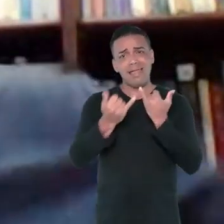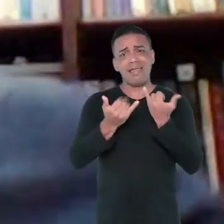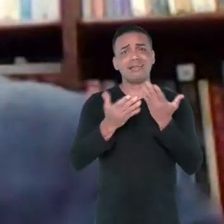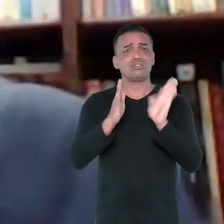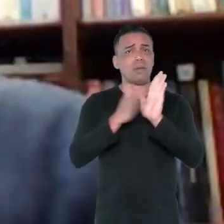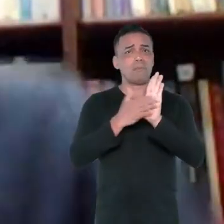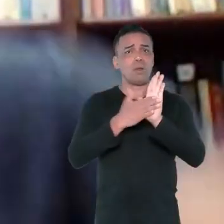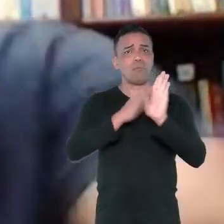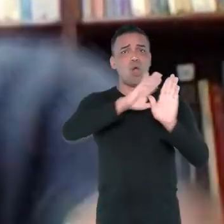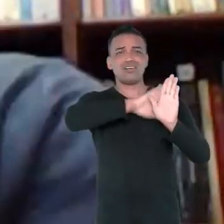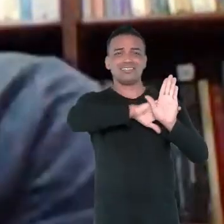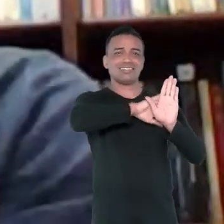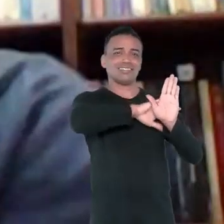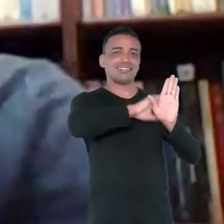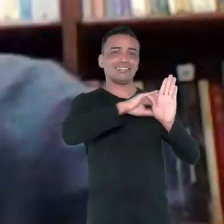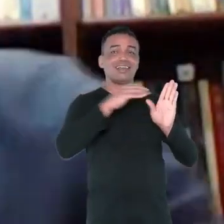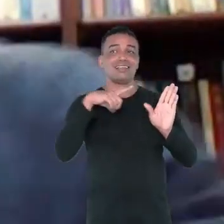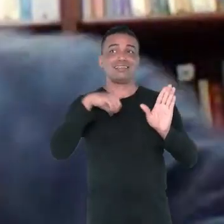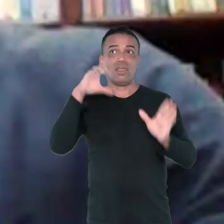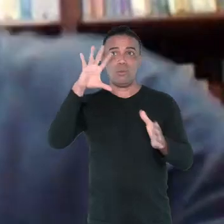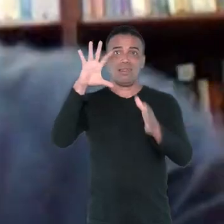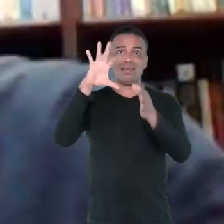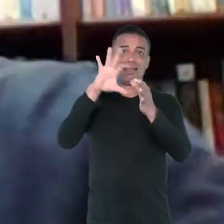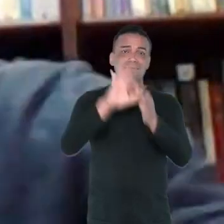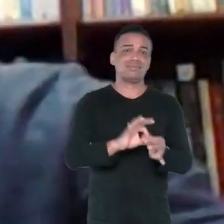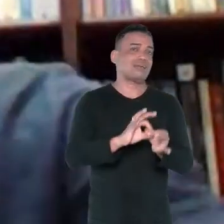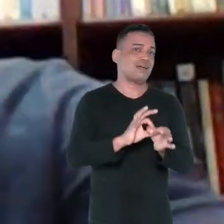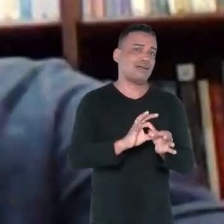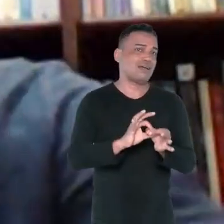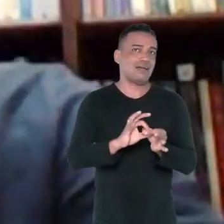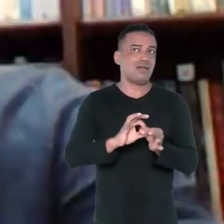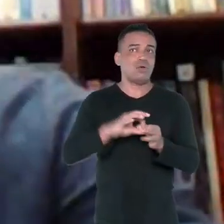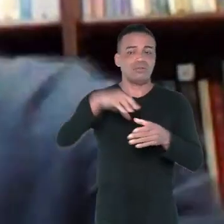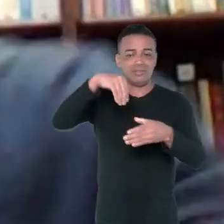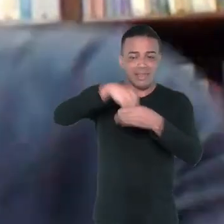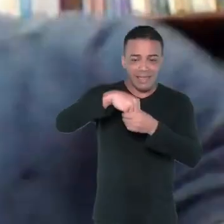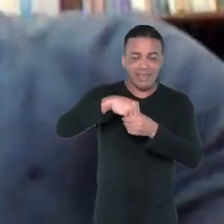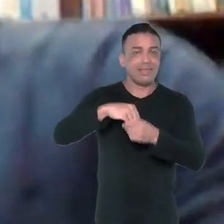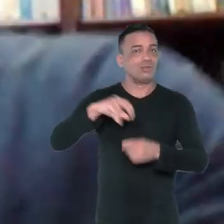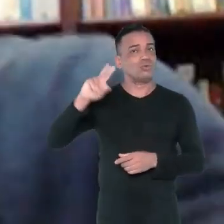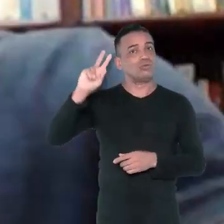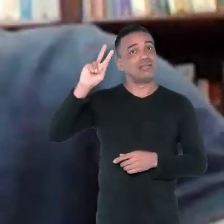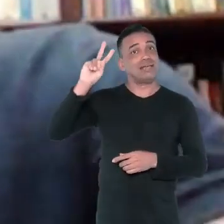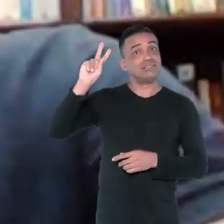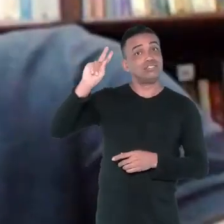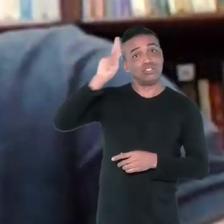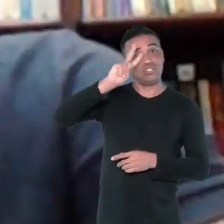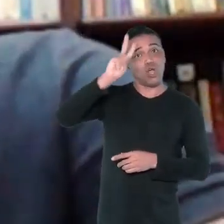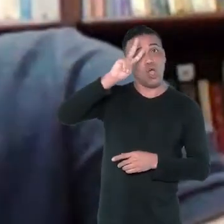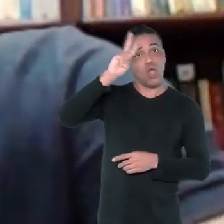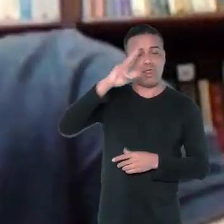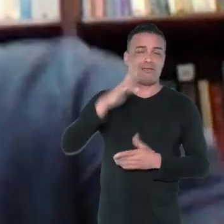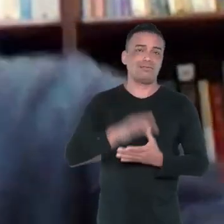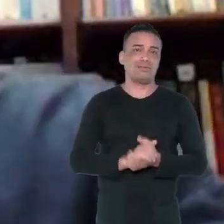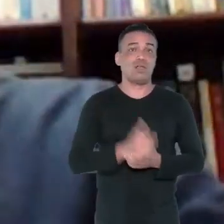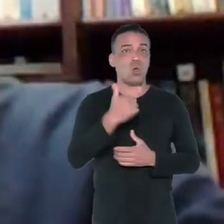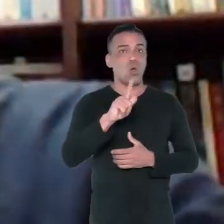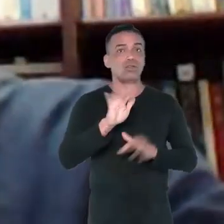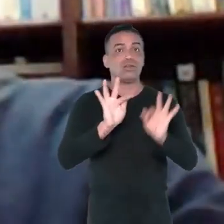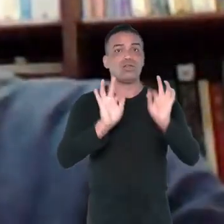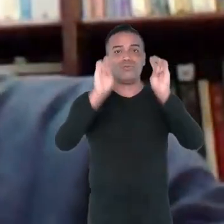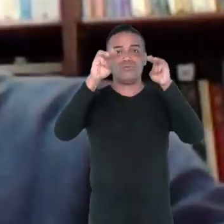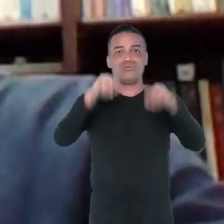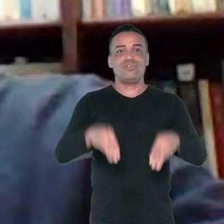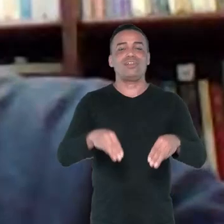fundo, faz uma coerência, tem uma coerência com a história e tal. E a outra foi o